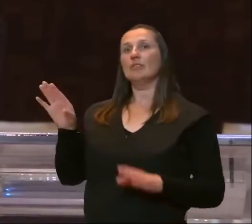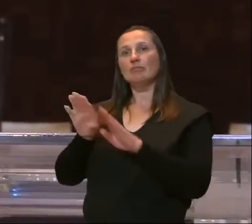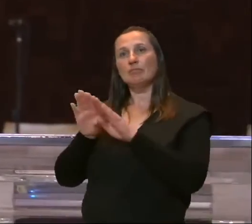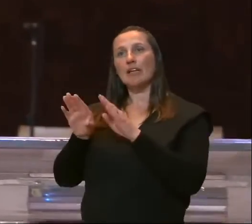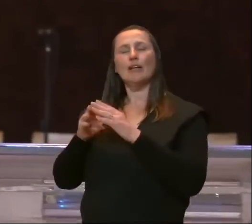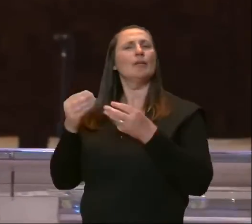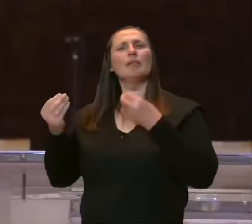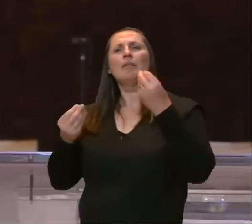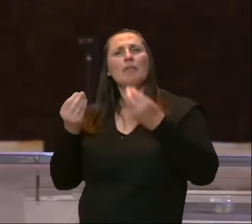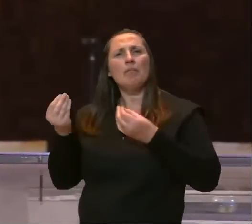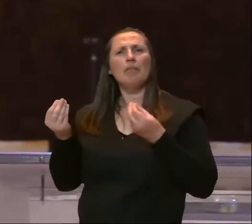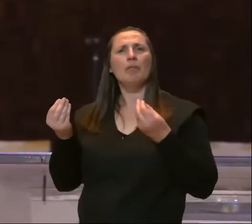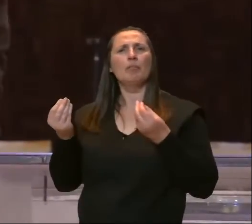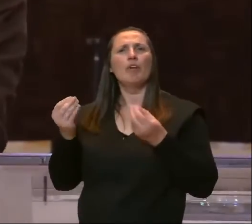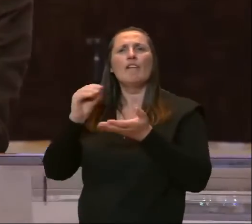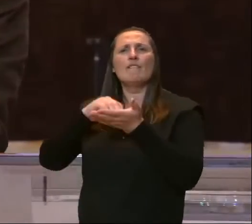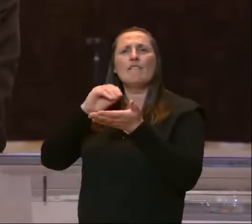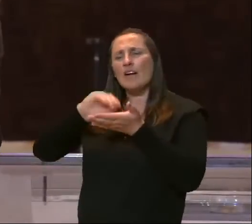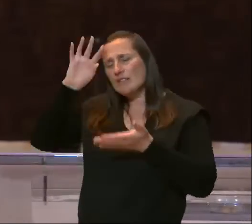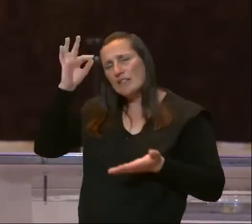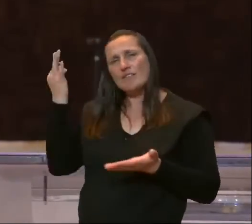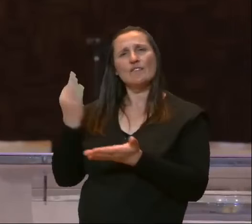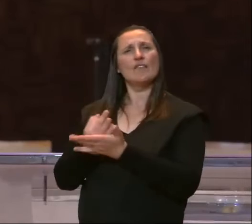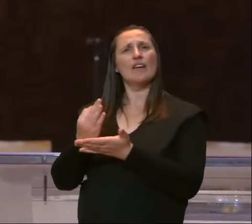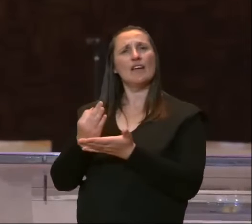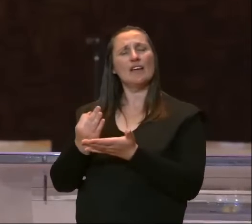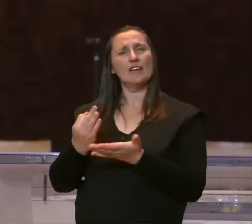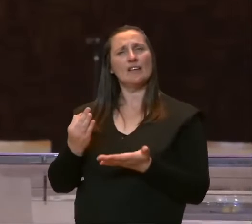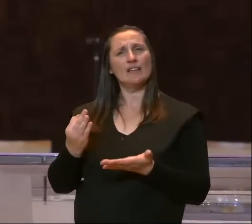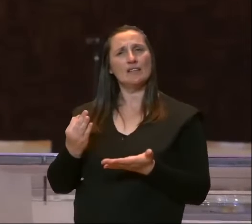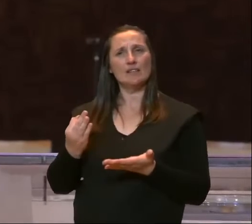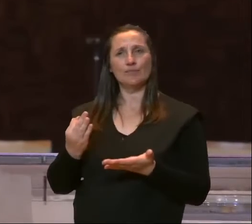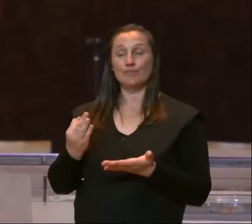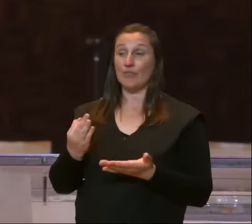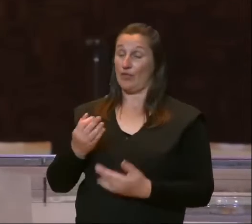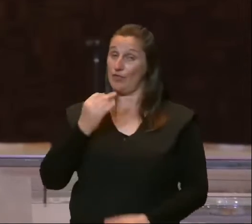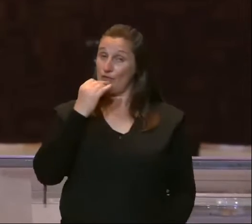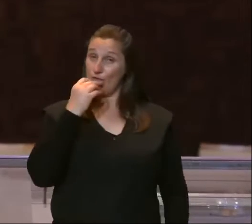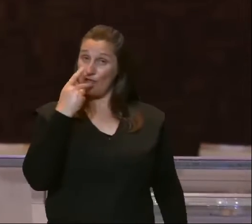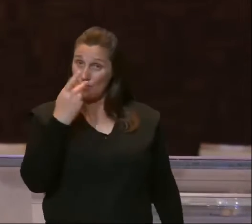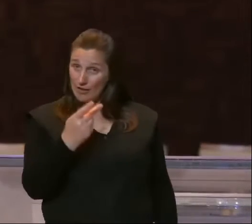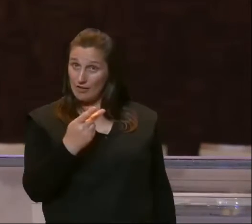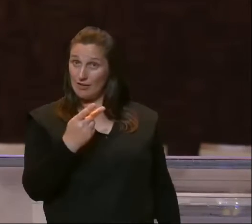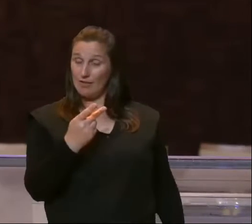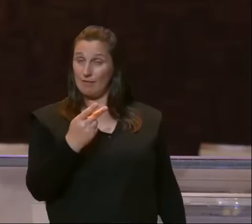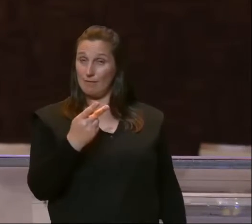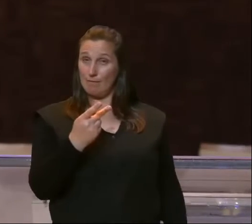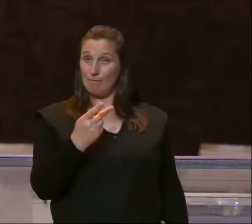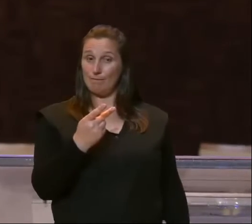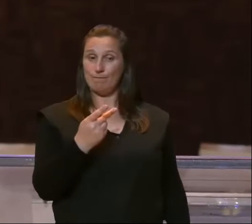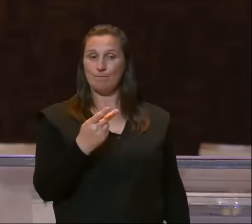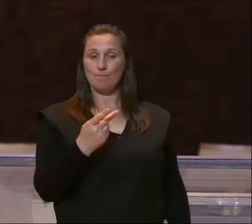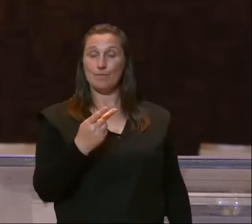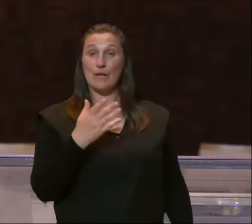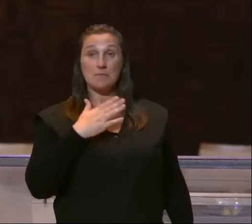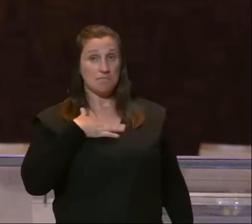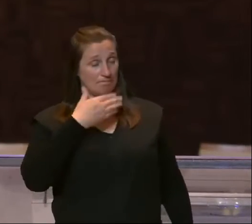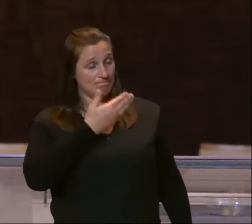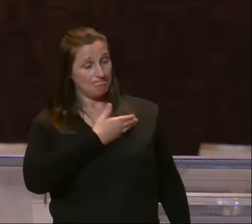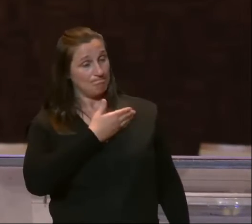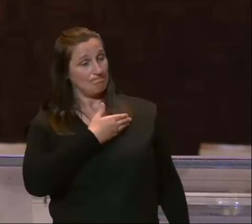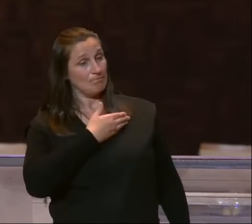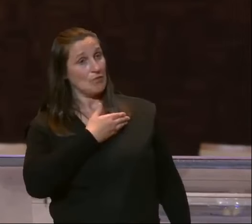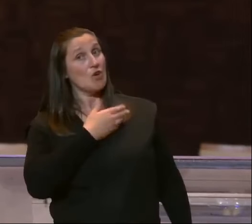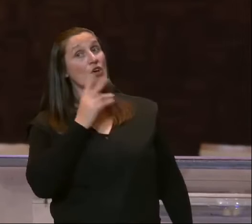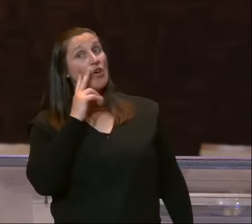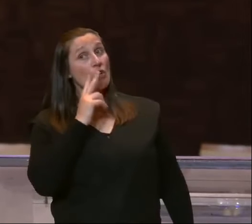Isso não é falta de fé? Aí eu falei, meu amigo,